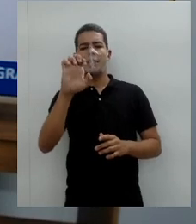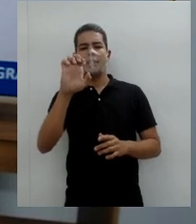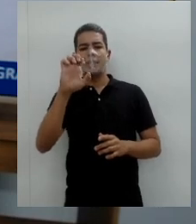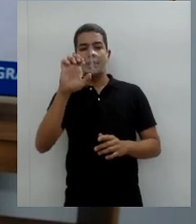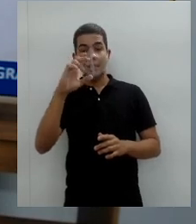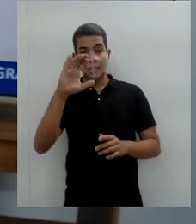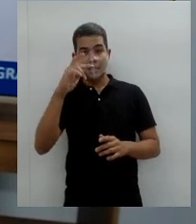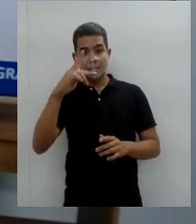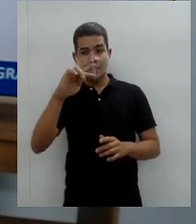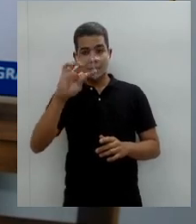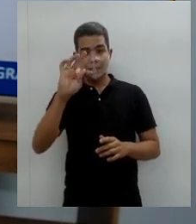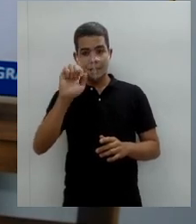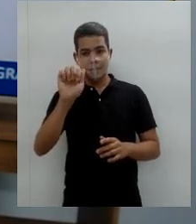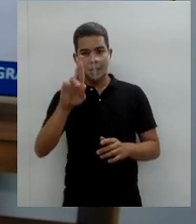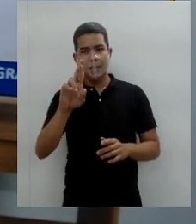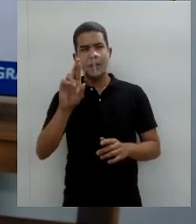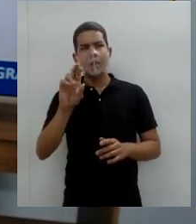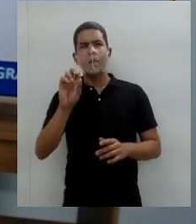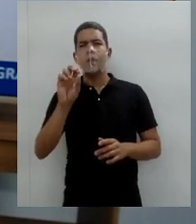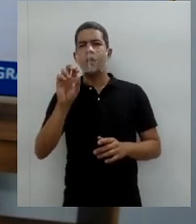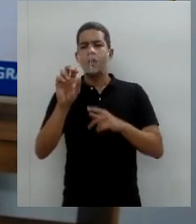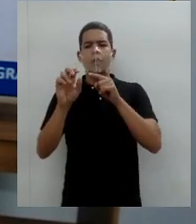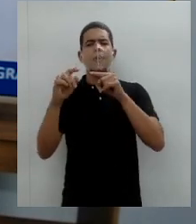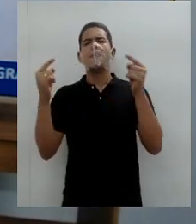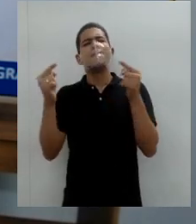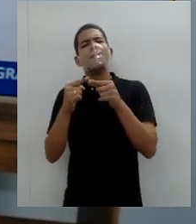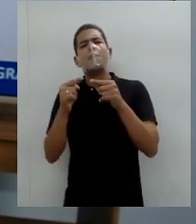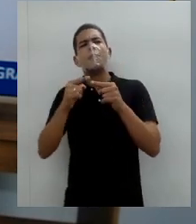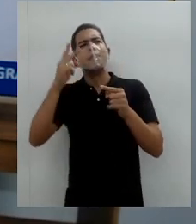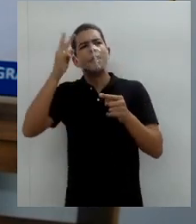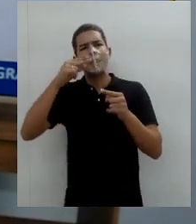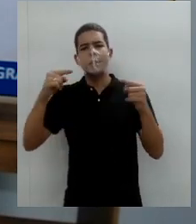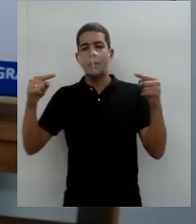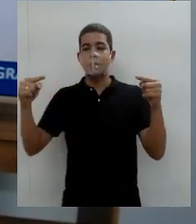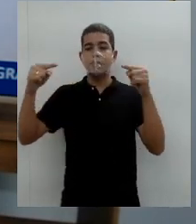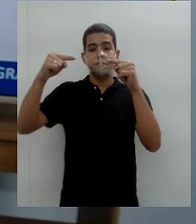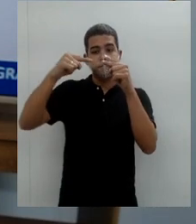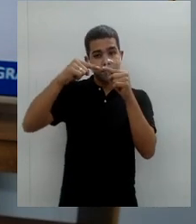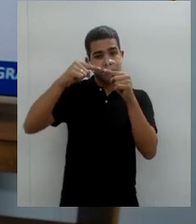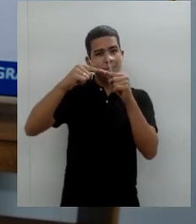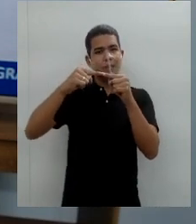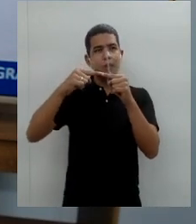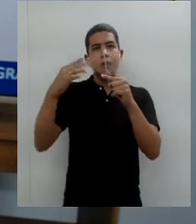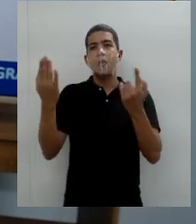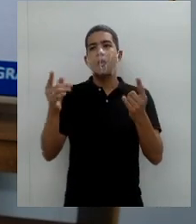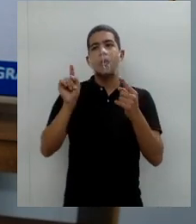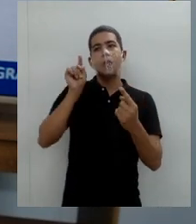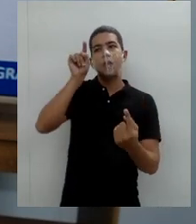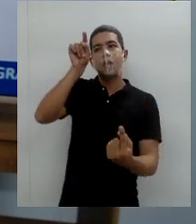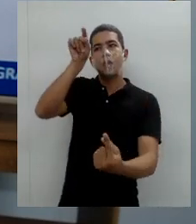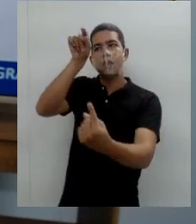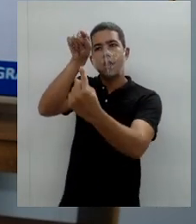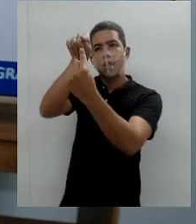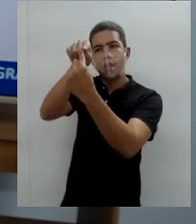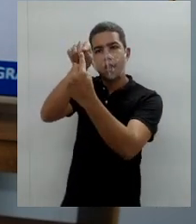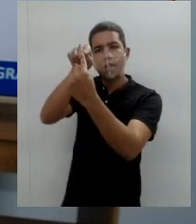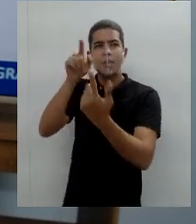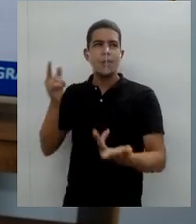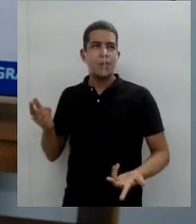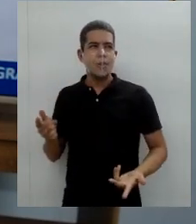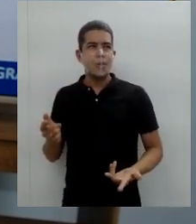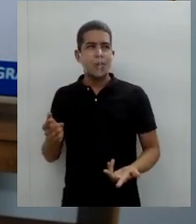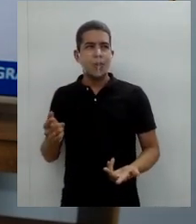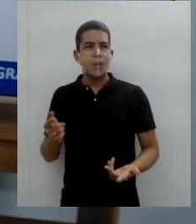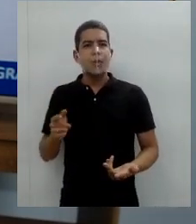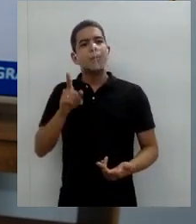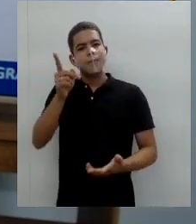seja, interceptar é encontrar e parar. Beleza? Por isso que aqui o gráfico em uma função, geralmente a gente considera